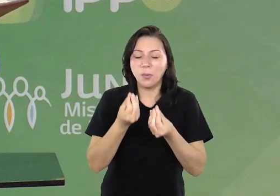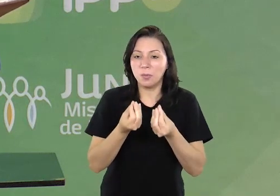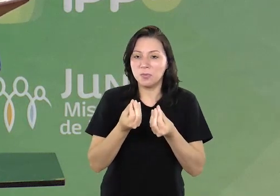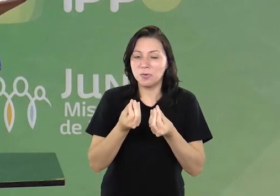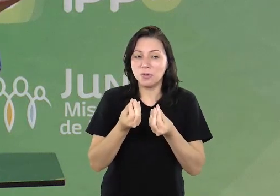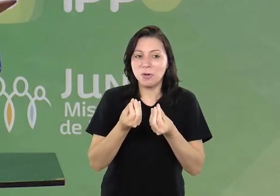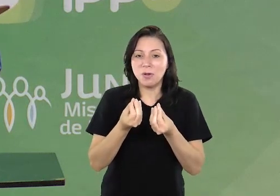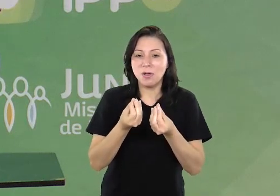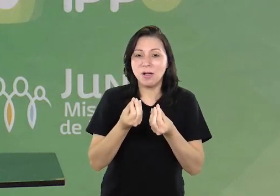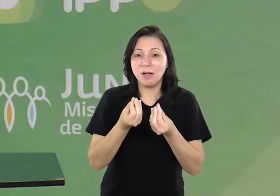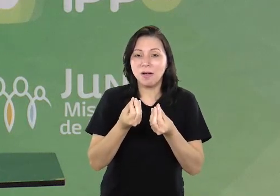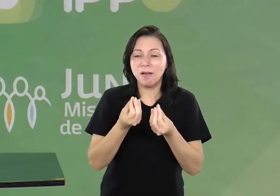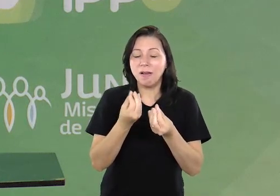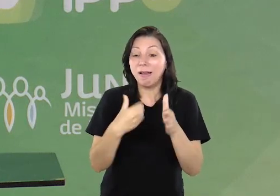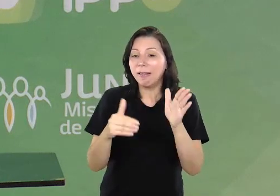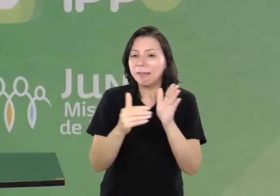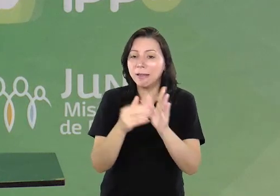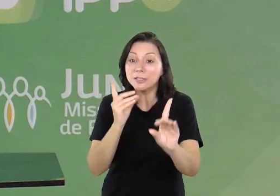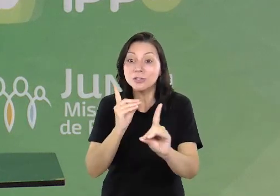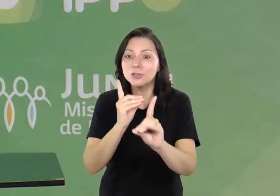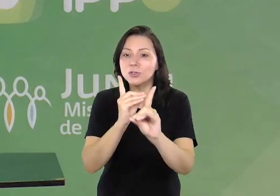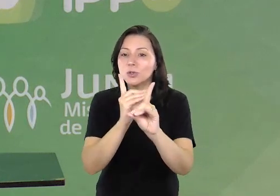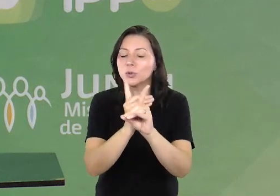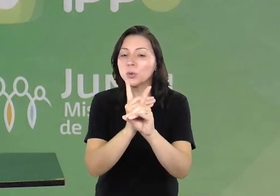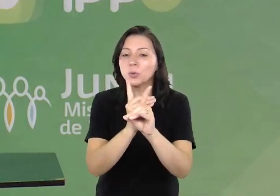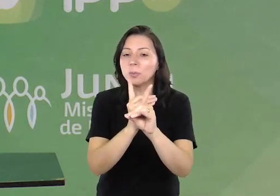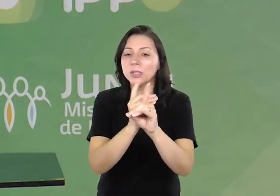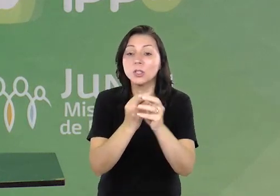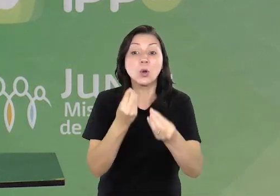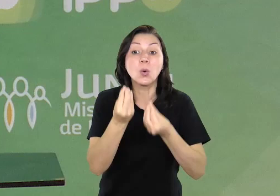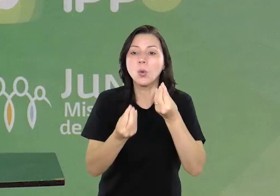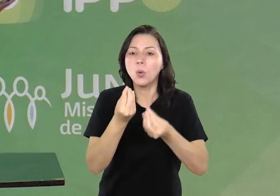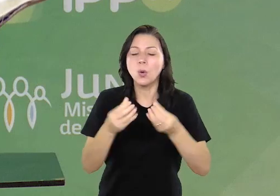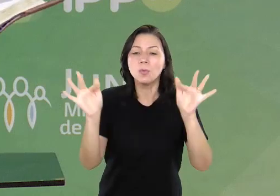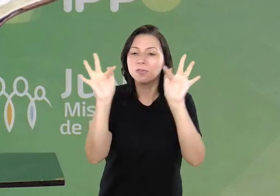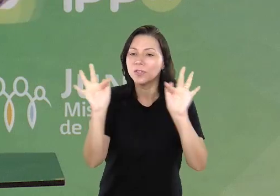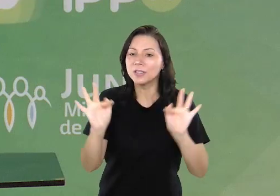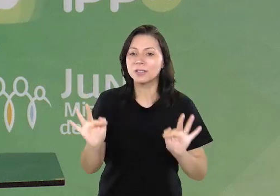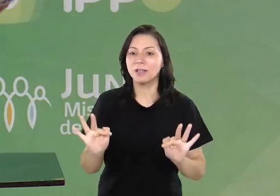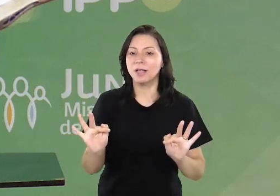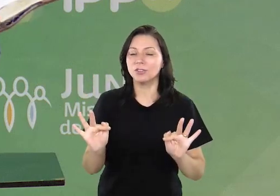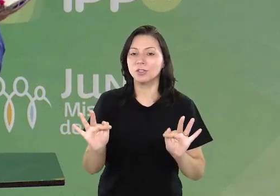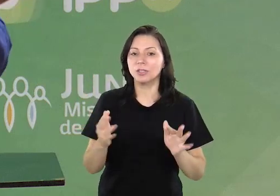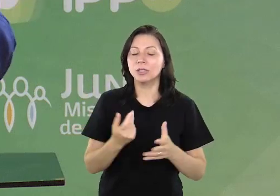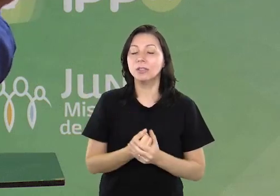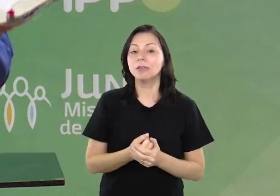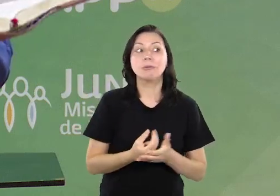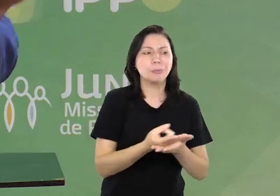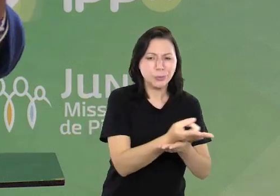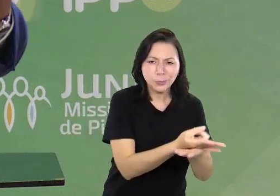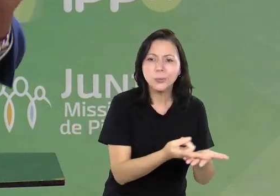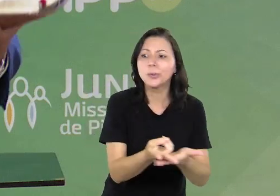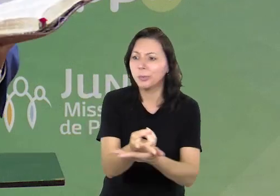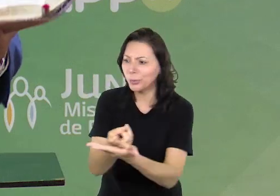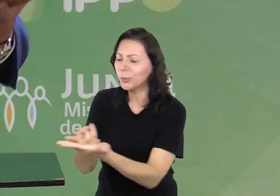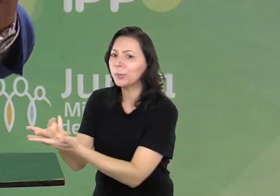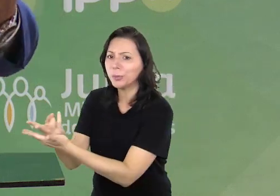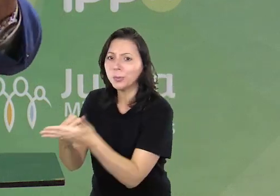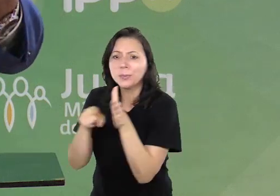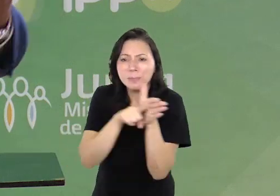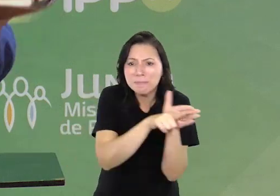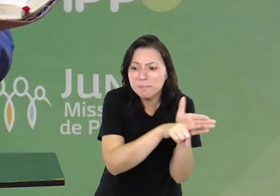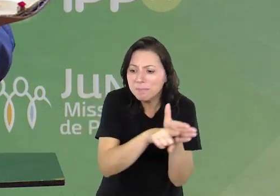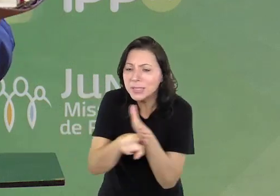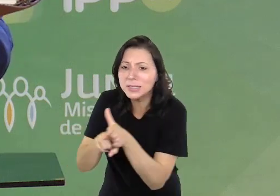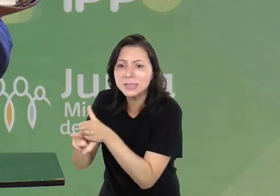seria fizesse usou até que significa que ele está na verdade fazendo uma investigação